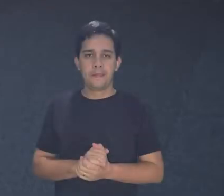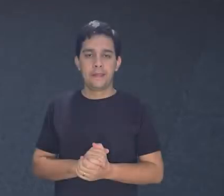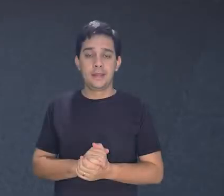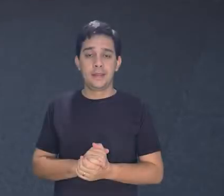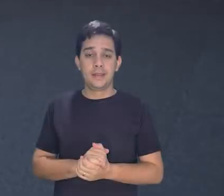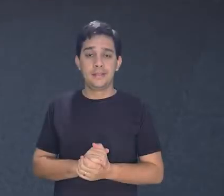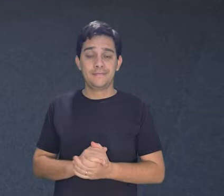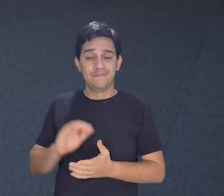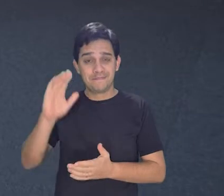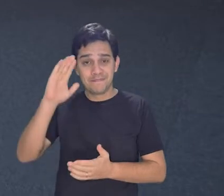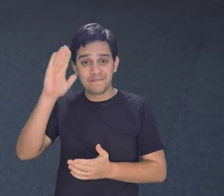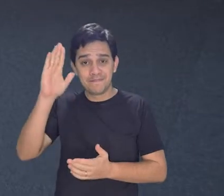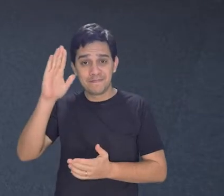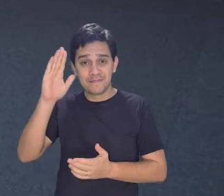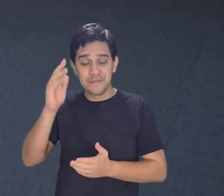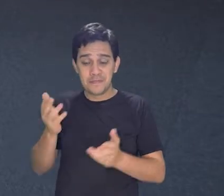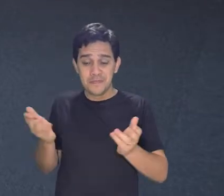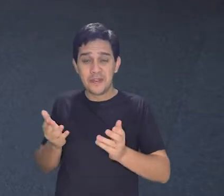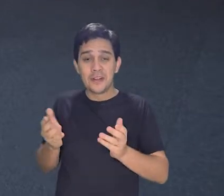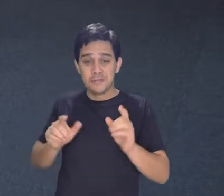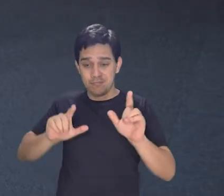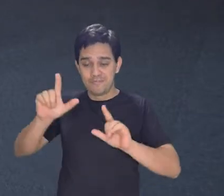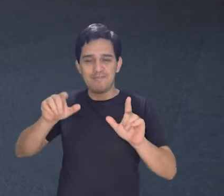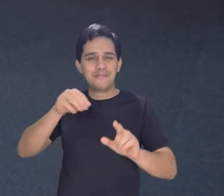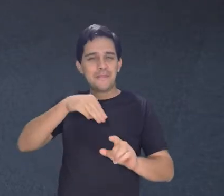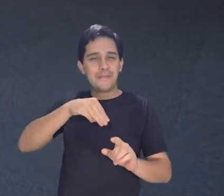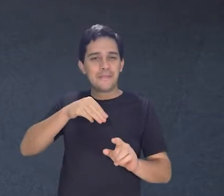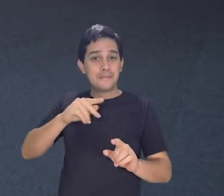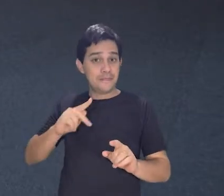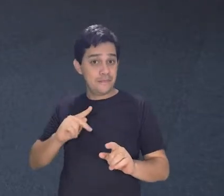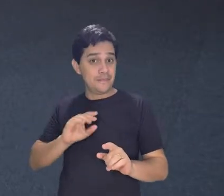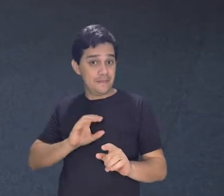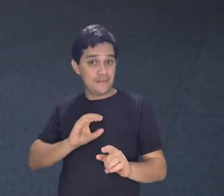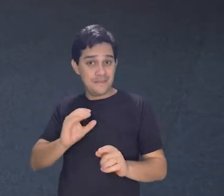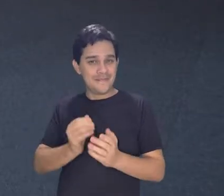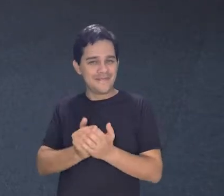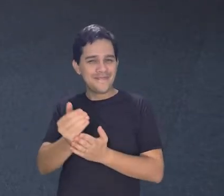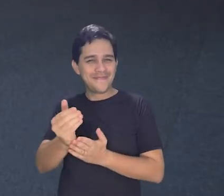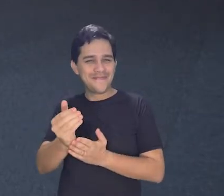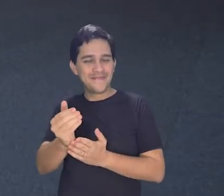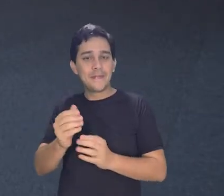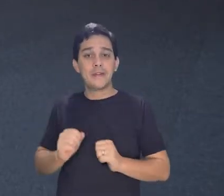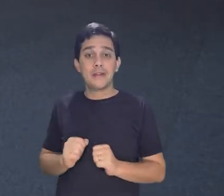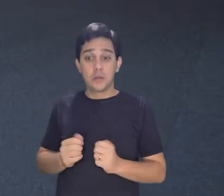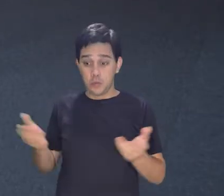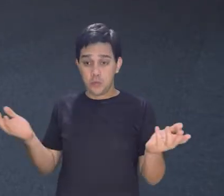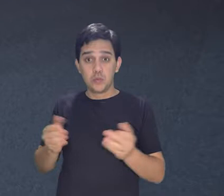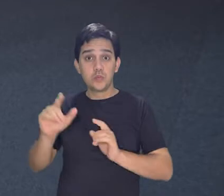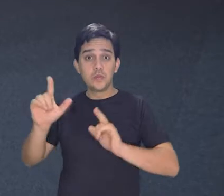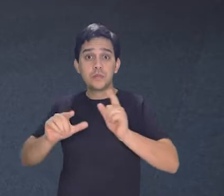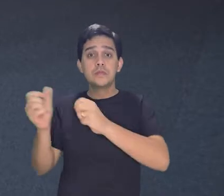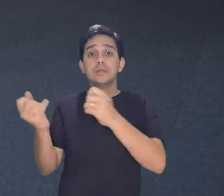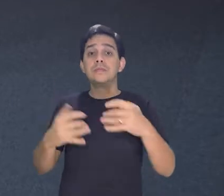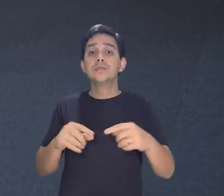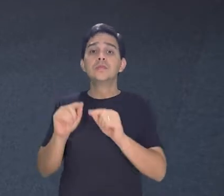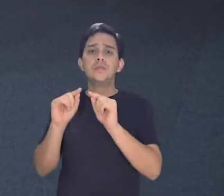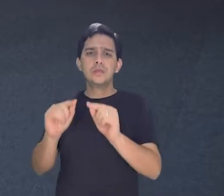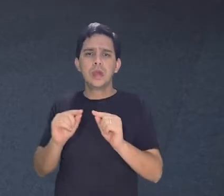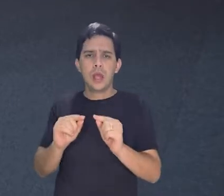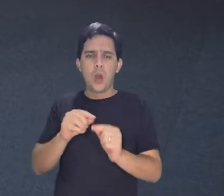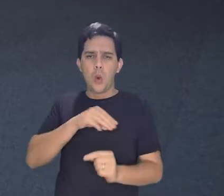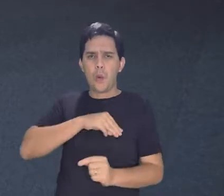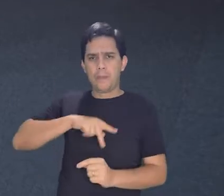Olá, começa agora mais um MP Cidadão. Eu sou a Bianca Nascimento e no programa de hoje você vai ficar por dentro do apoio